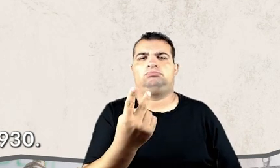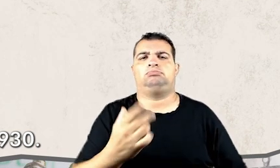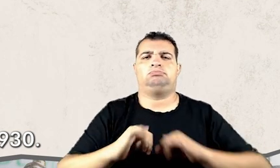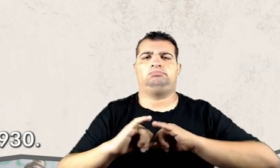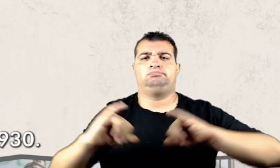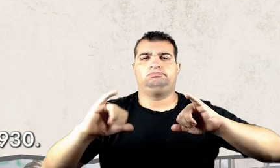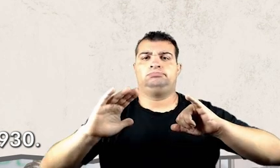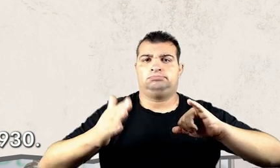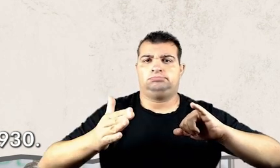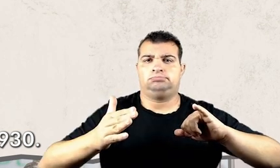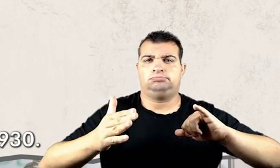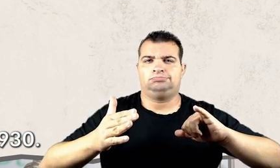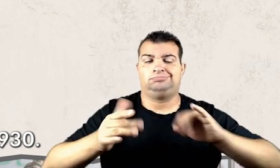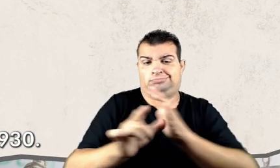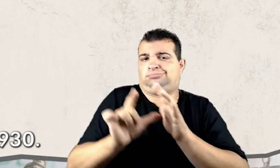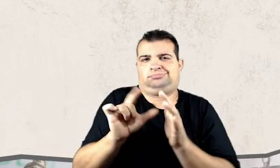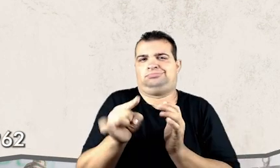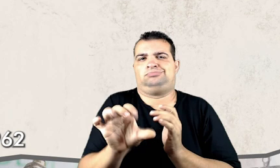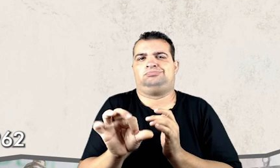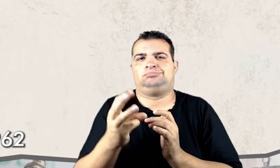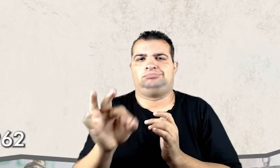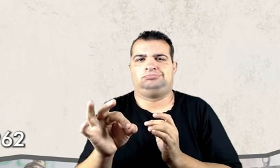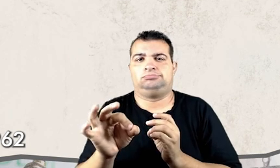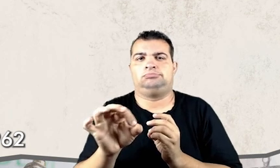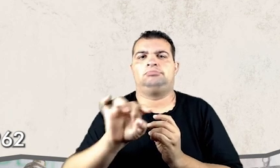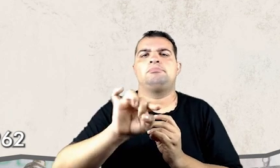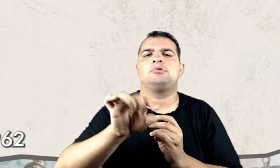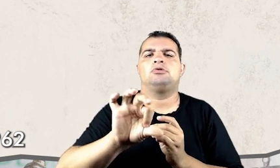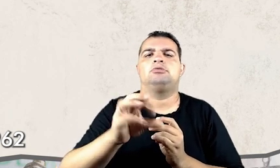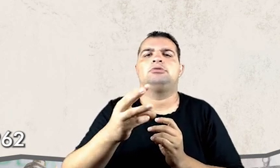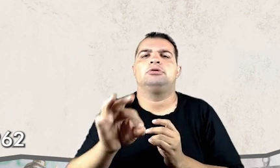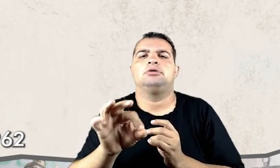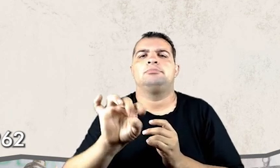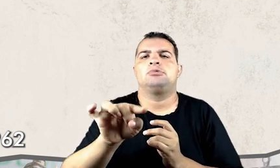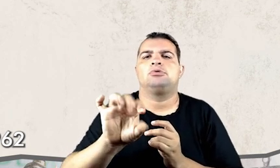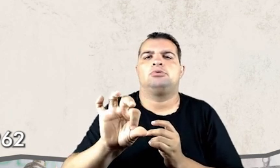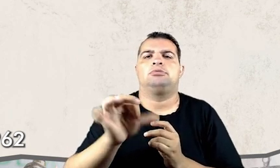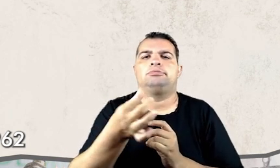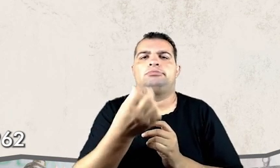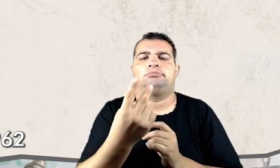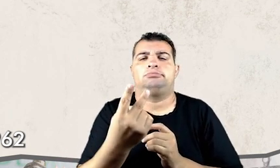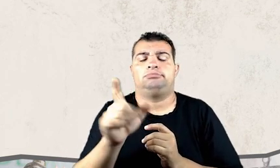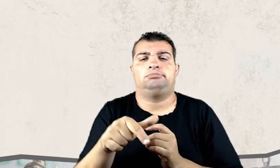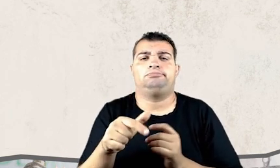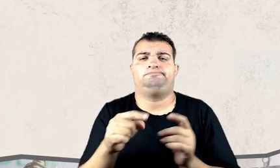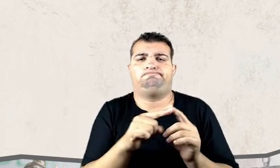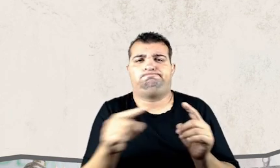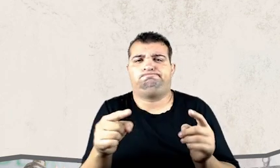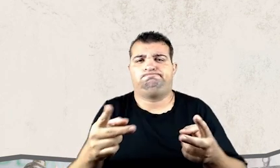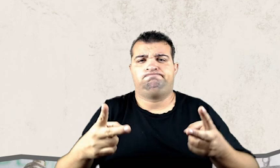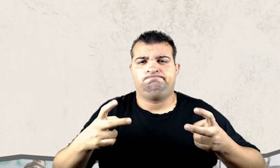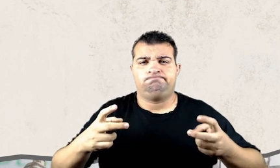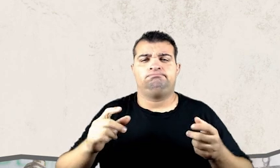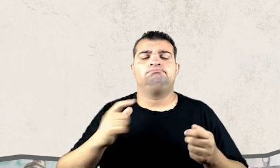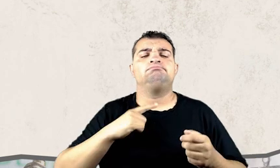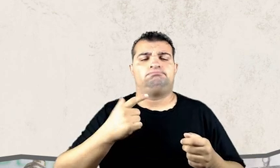está anunciado em 1930. E nesse período de 1930 a 1962 é que